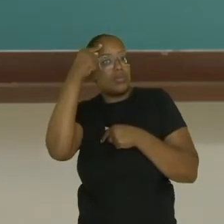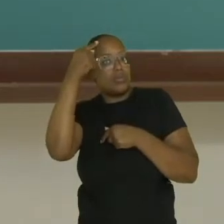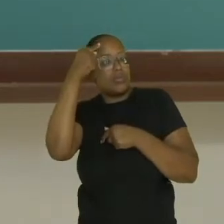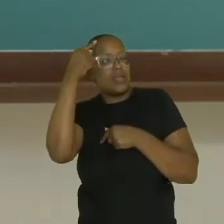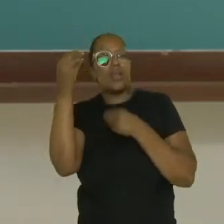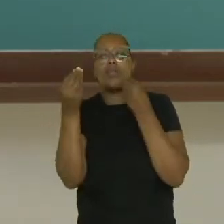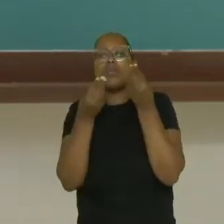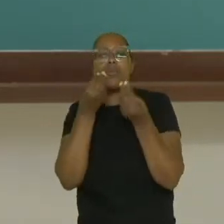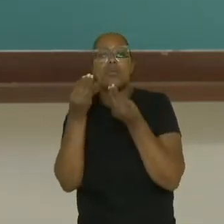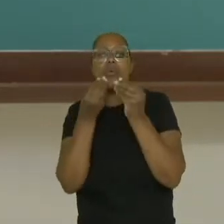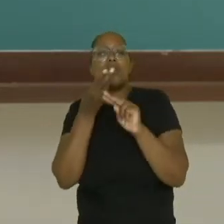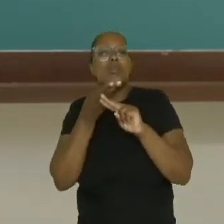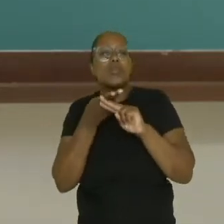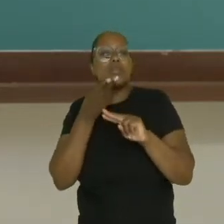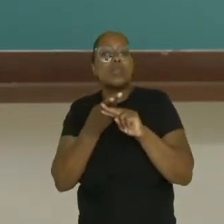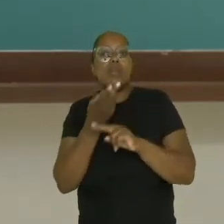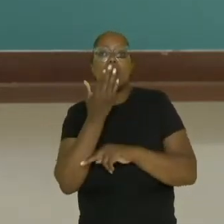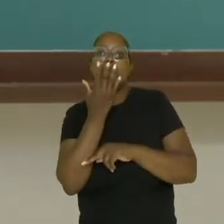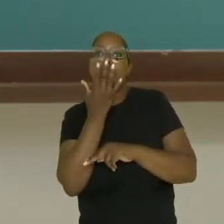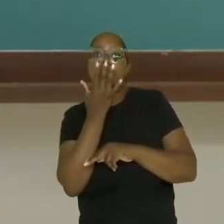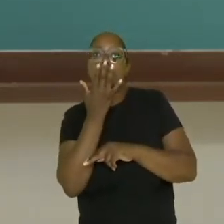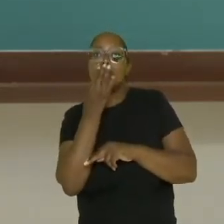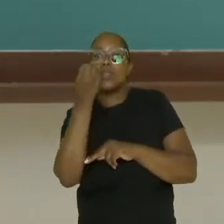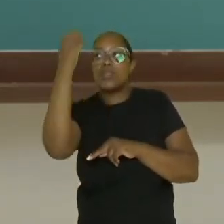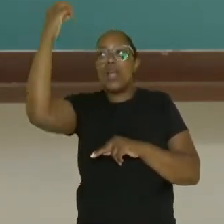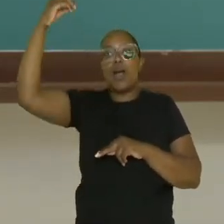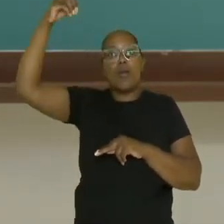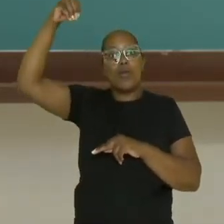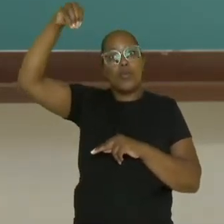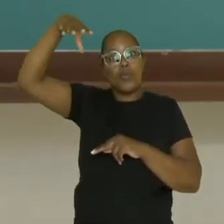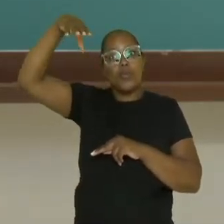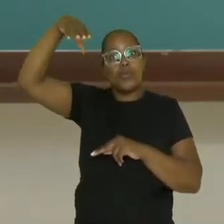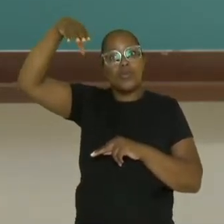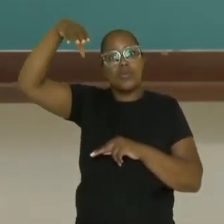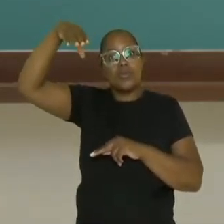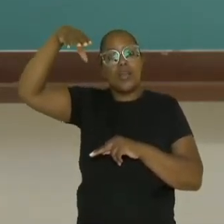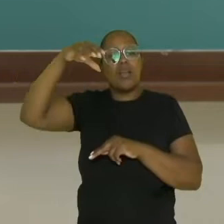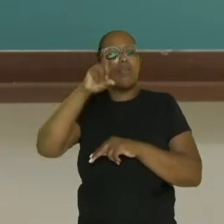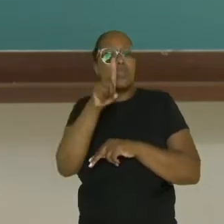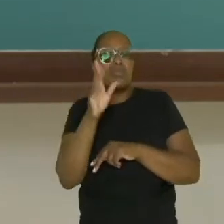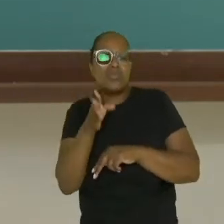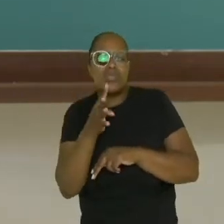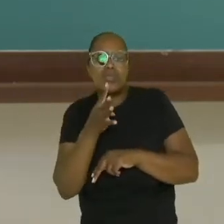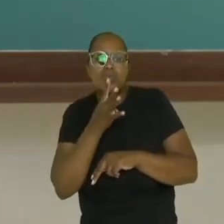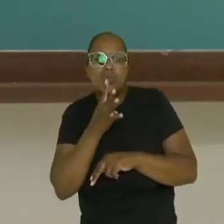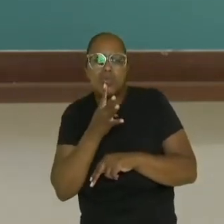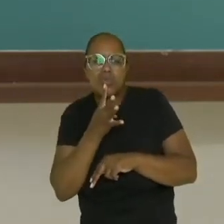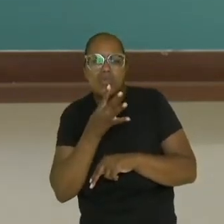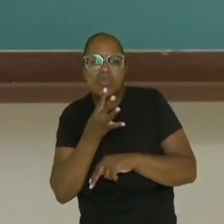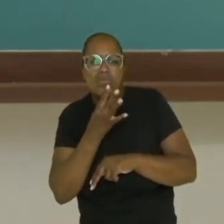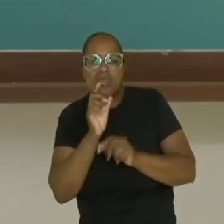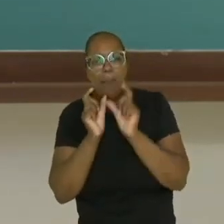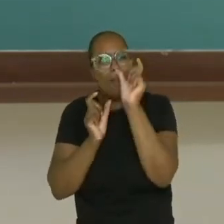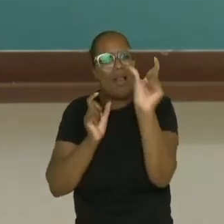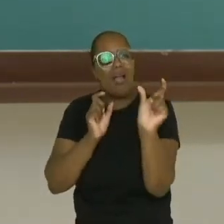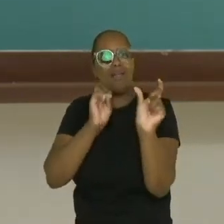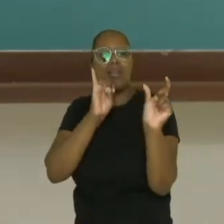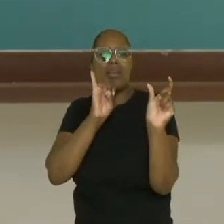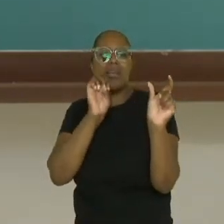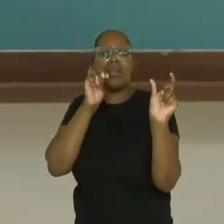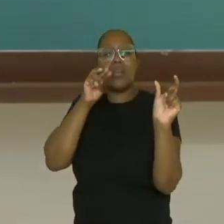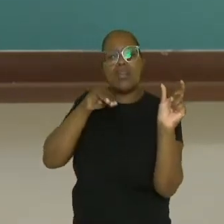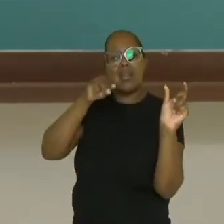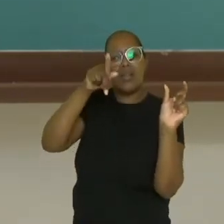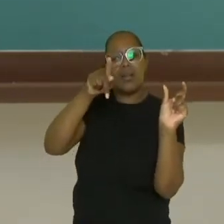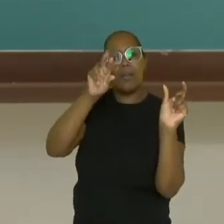como usar as cores. E a luz, por exemplo, você já ouviu falar do impressionismo? Um movimento que surgiu, um